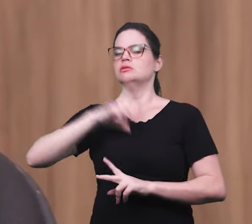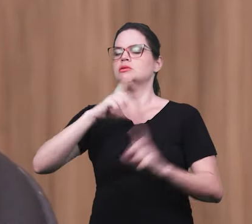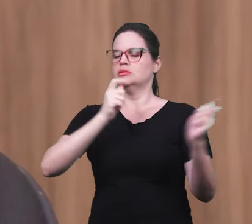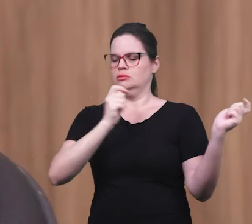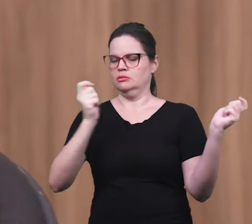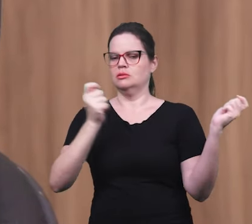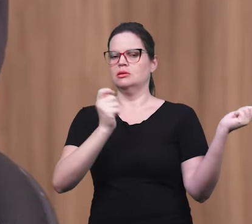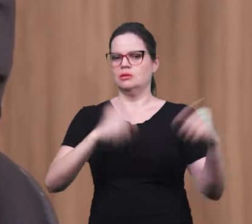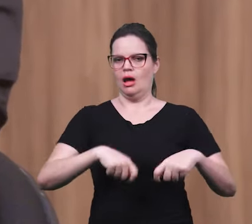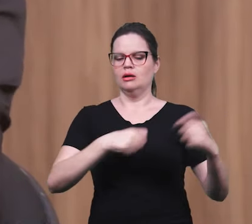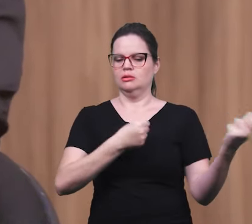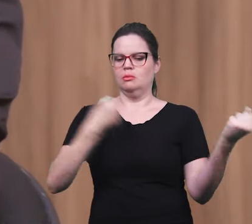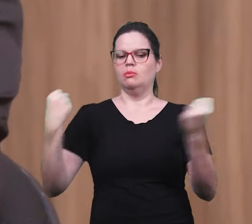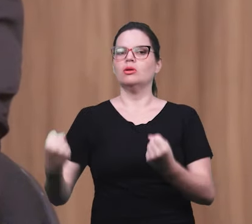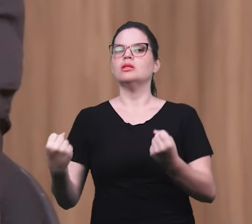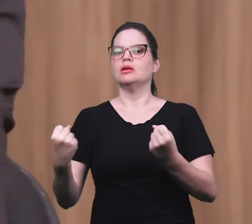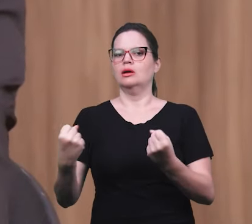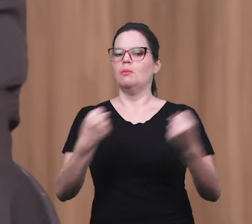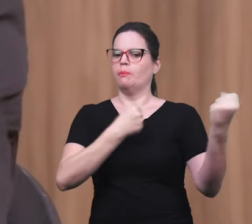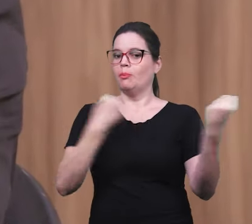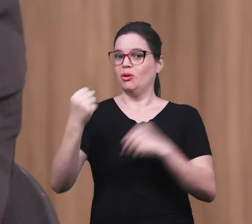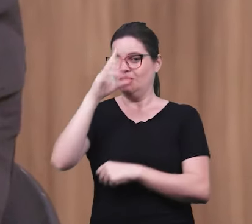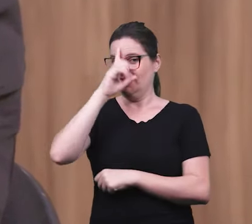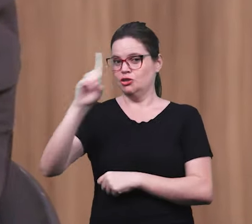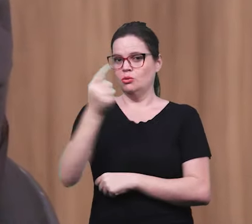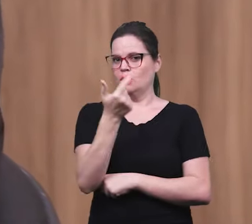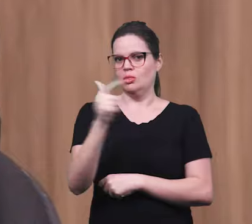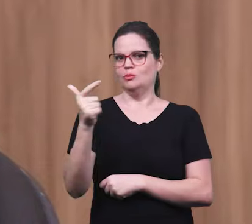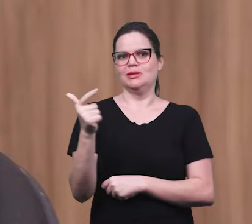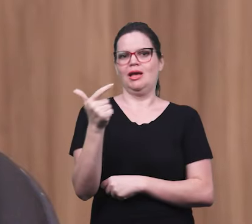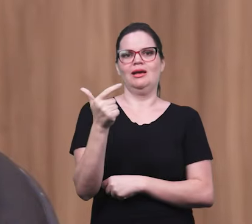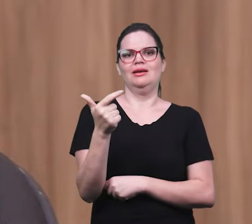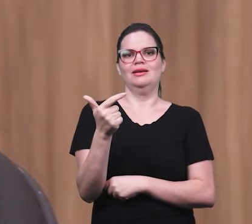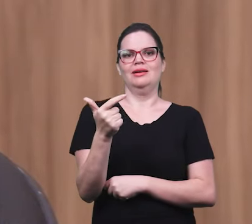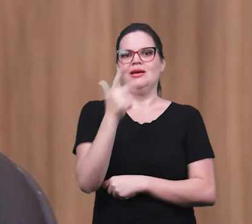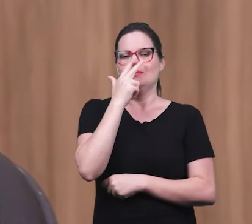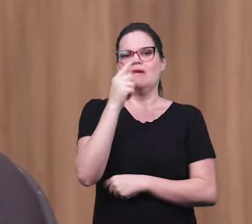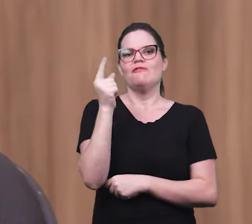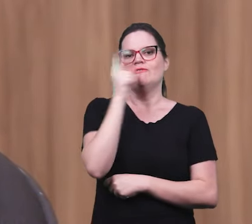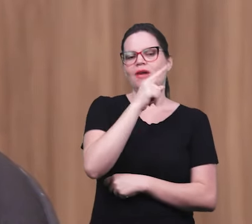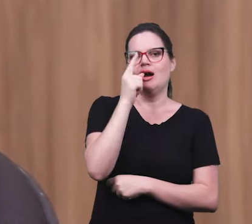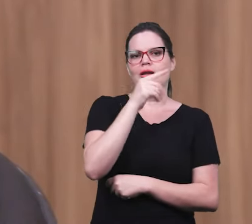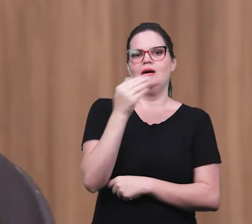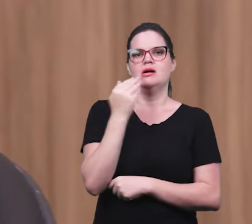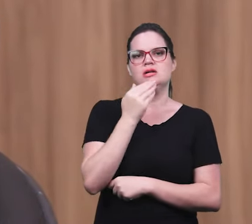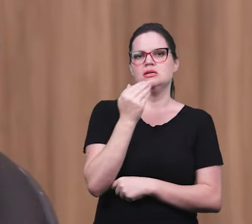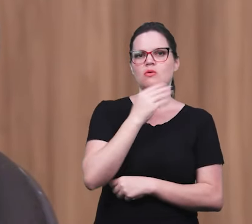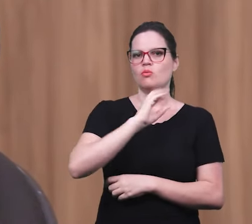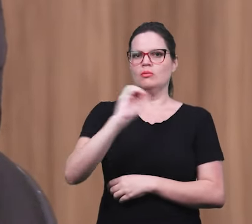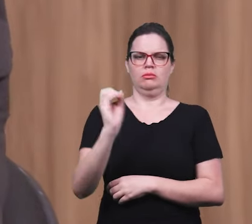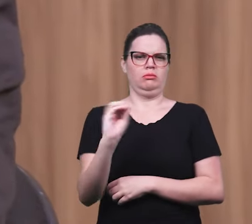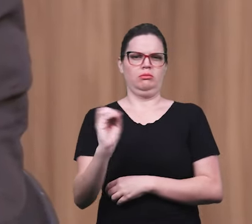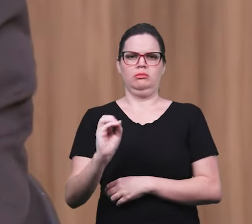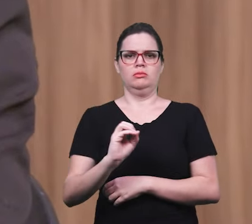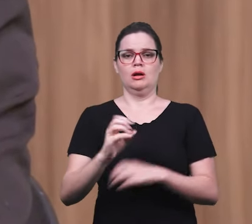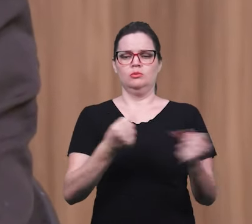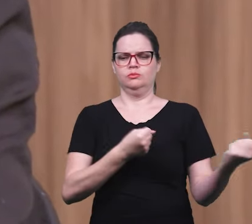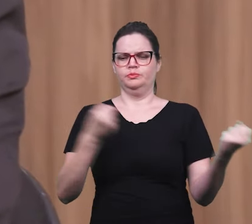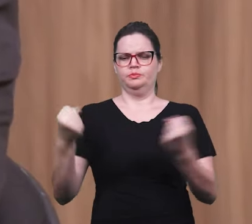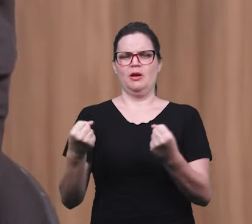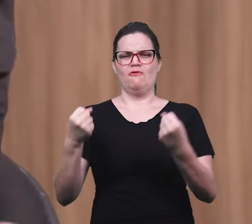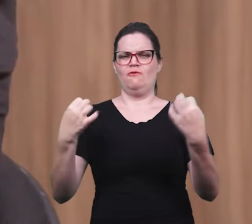ele é eficiente, ele não tem perda. Então, a energia da obra criadora, ela continua a